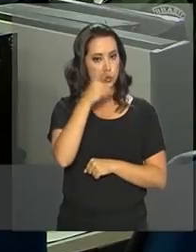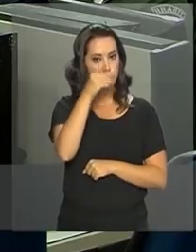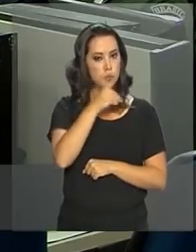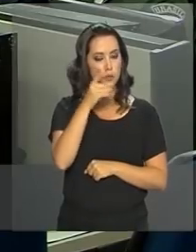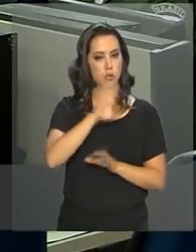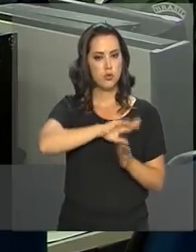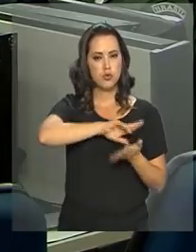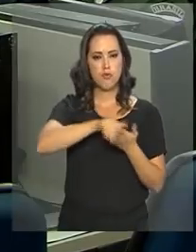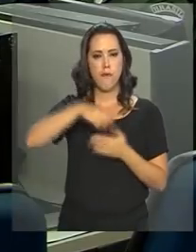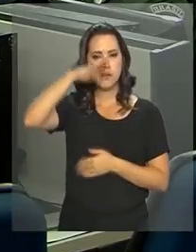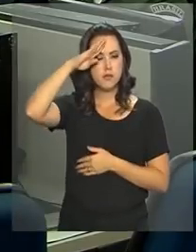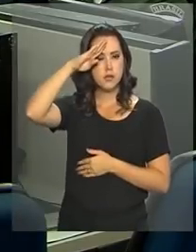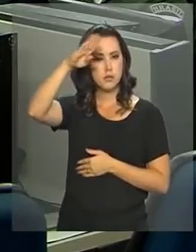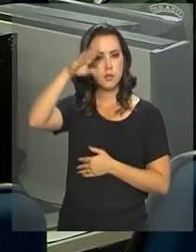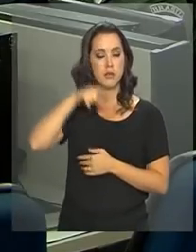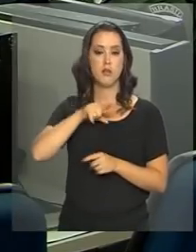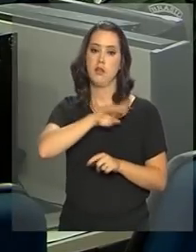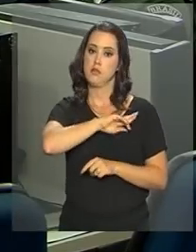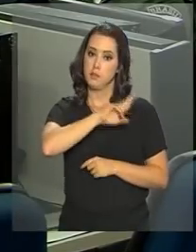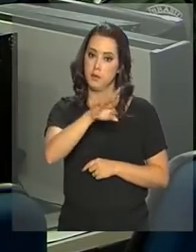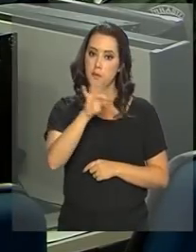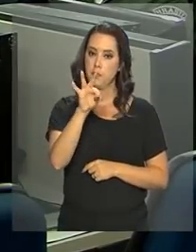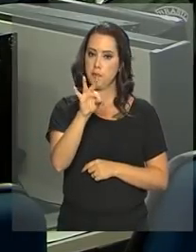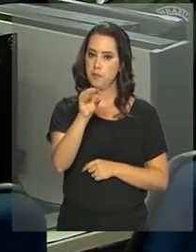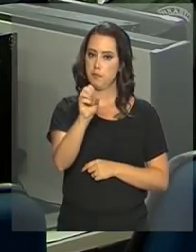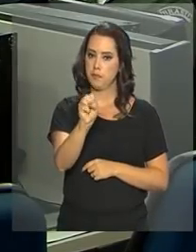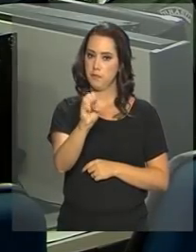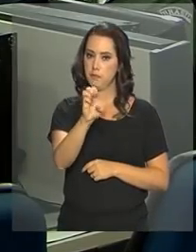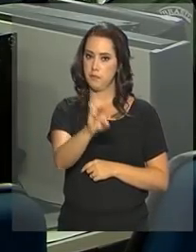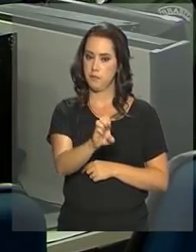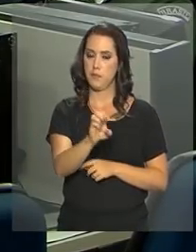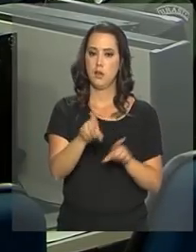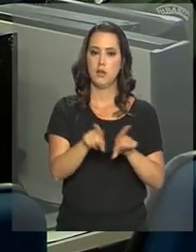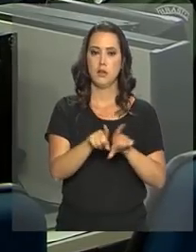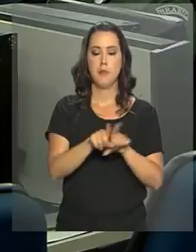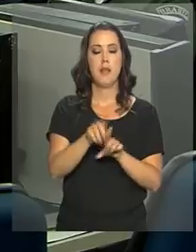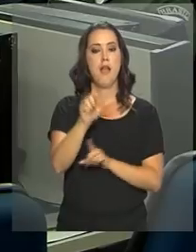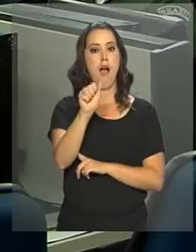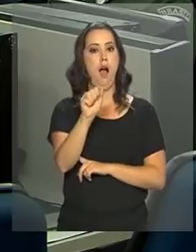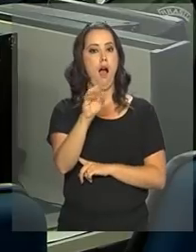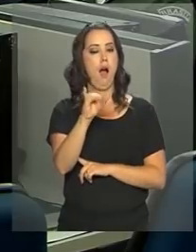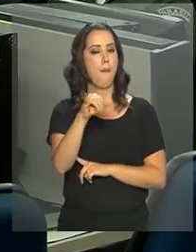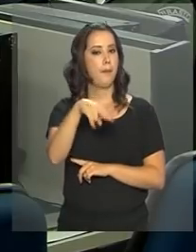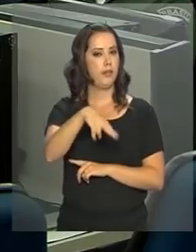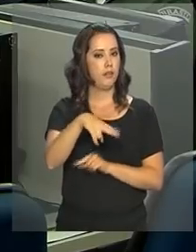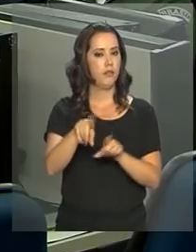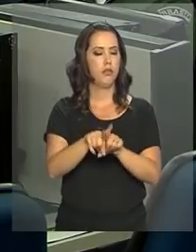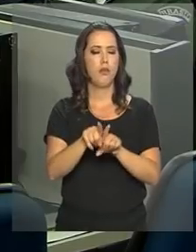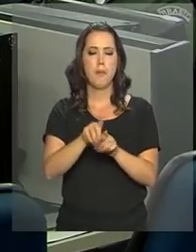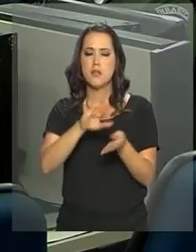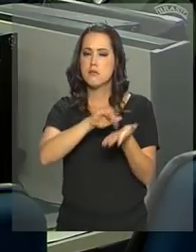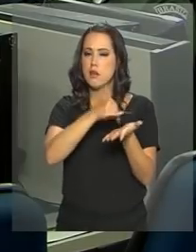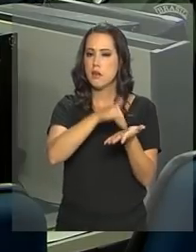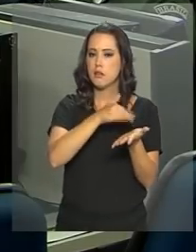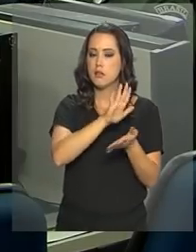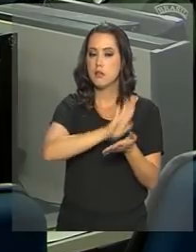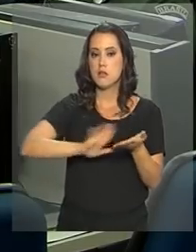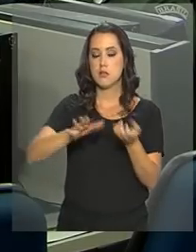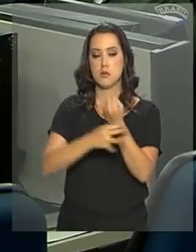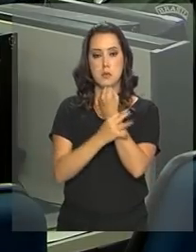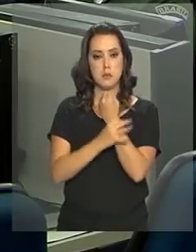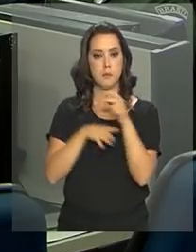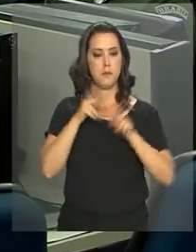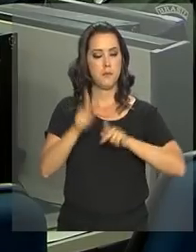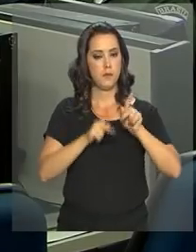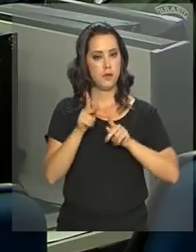Força Aérea e representantes do TSE, da Agência Brasileira de Inteligência e da Secretaria Nacional de Segurança